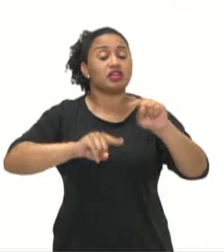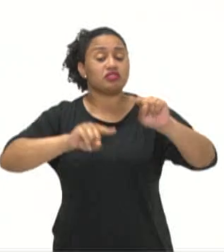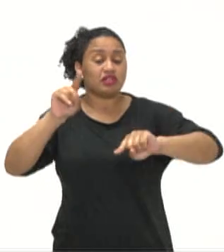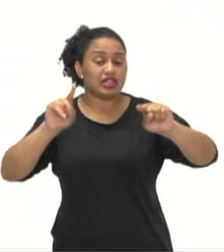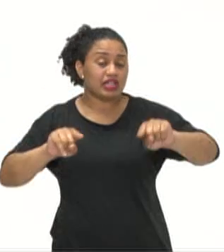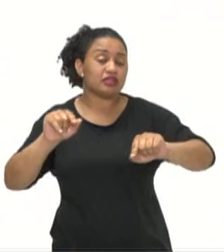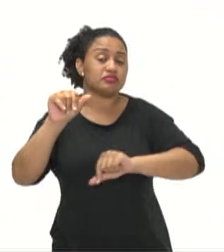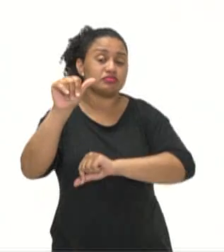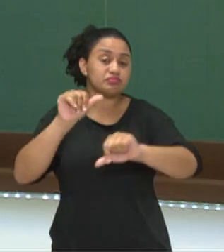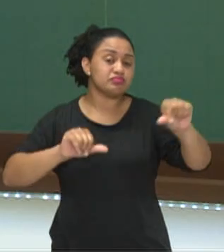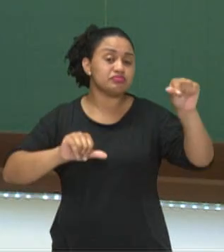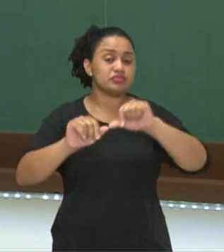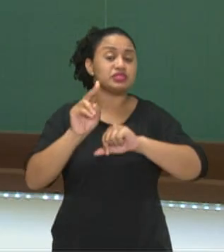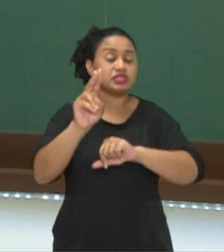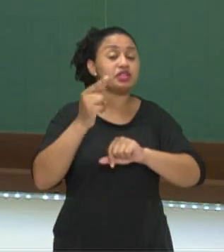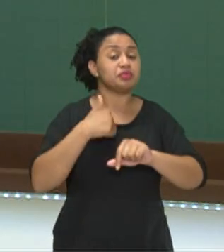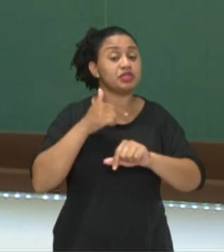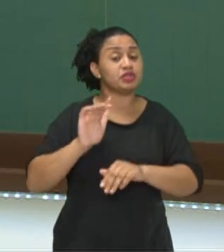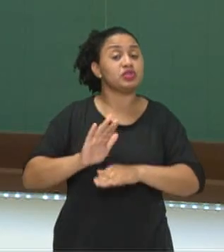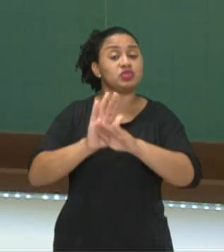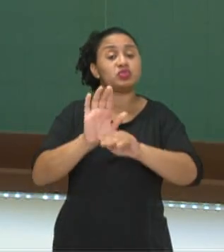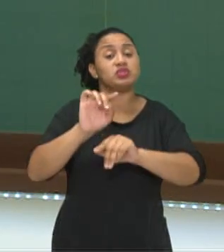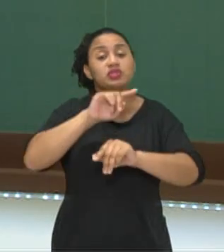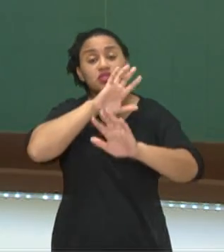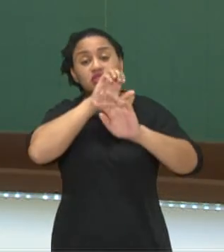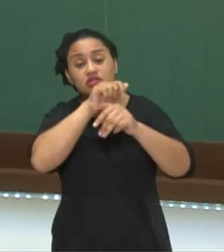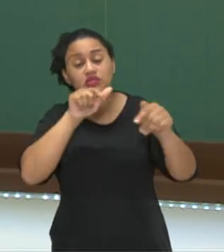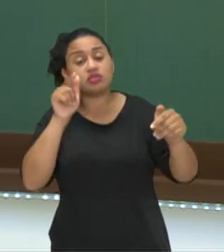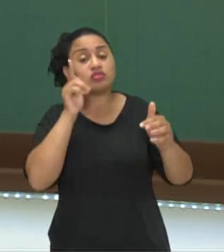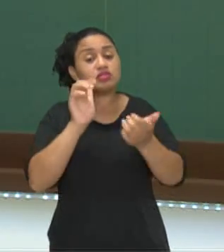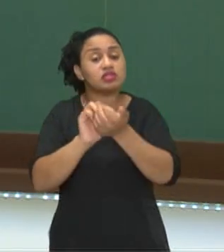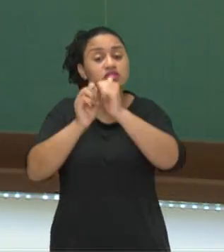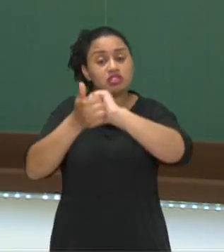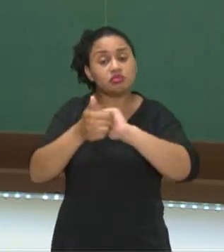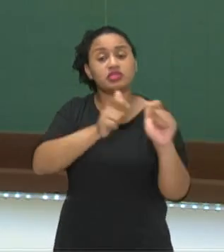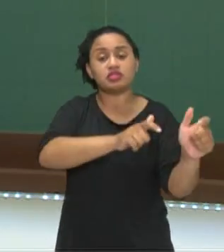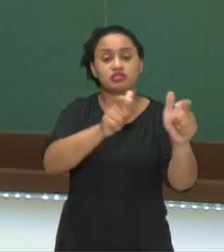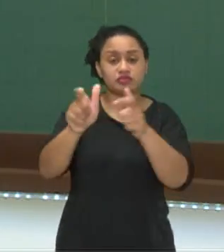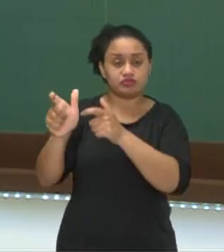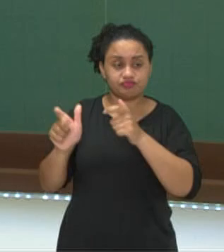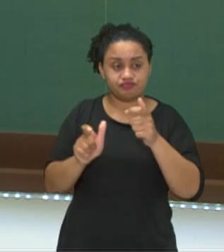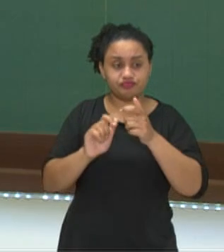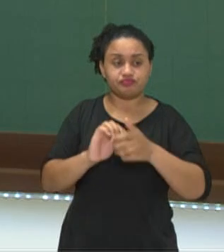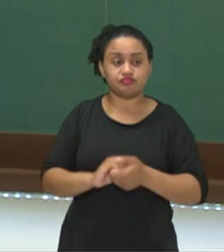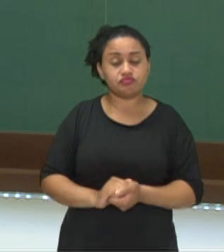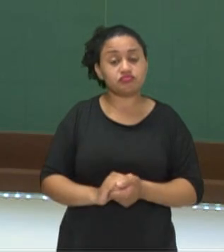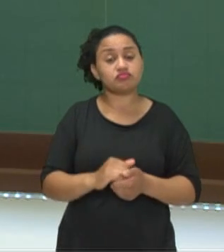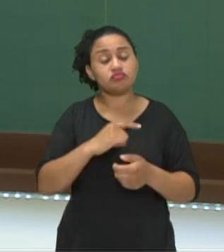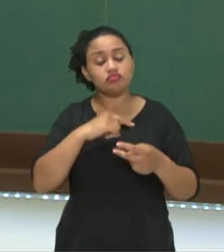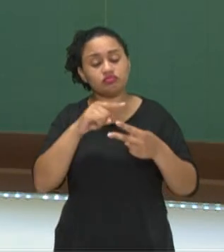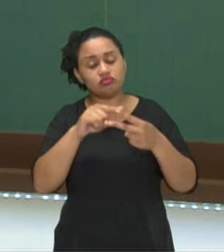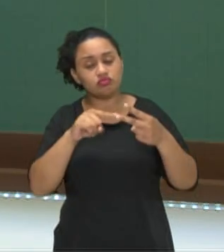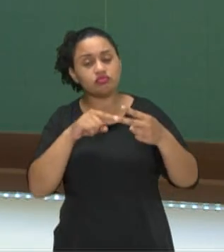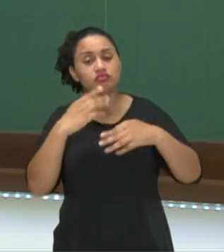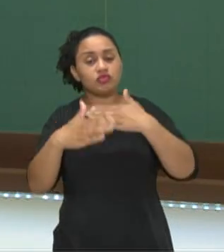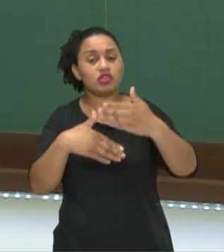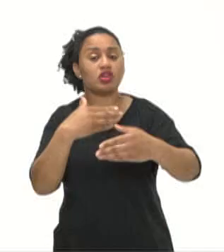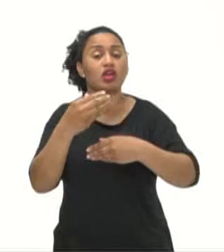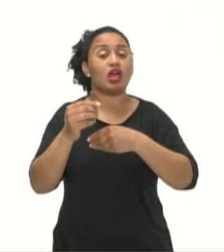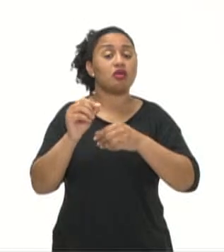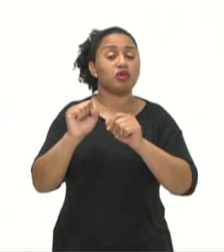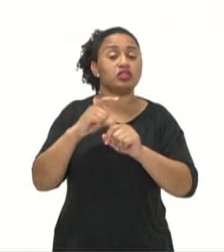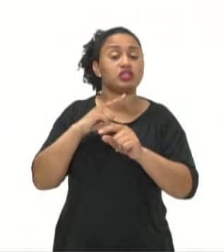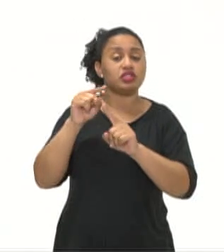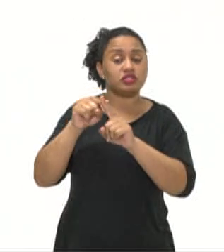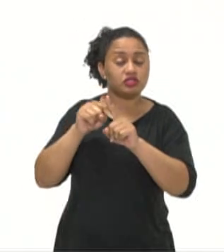variabilidade genética. Isso favorece com que esses animais se adaptem melhor ao ambiente. Dois processos então podem ocorrer: